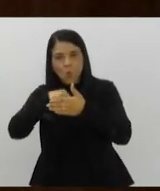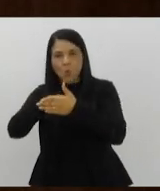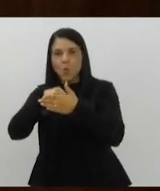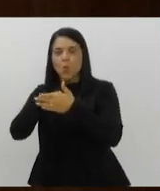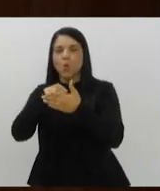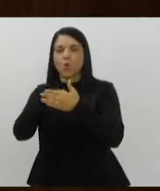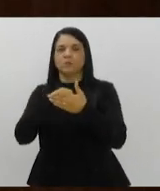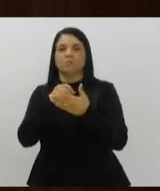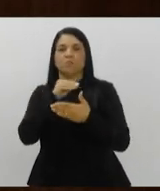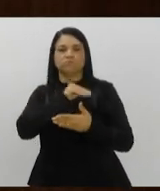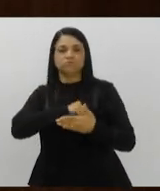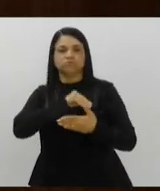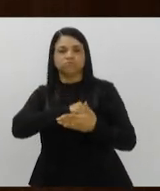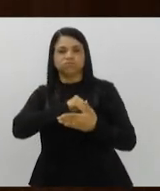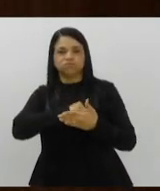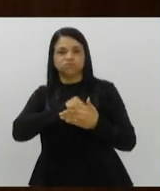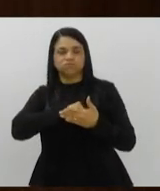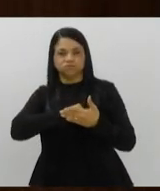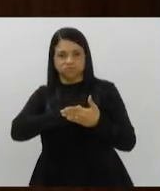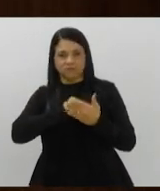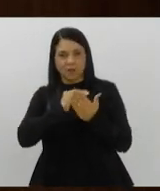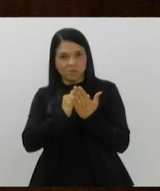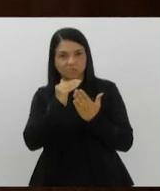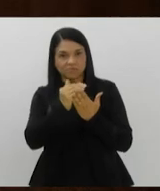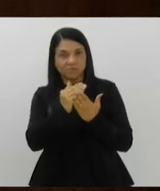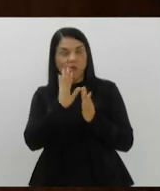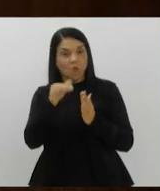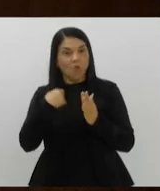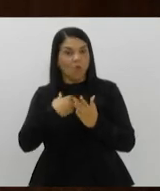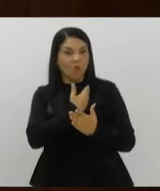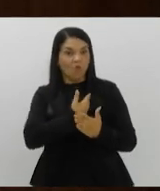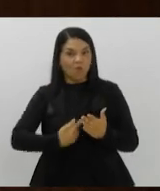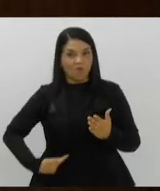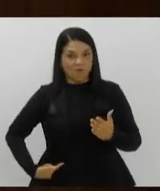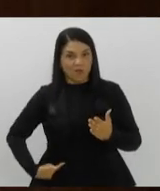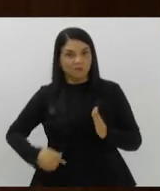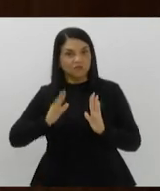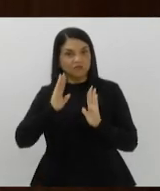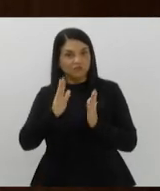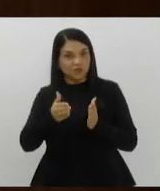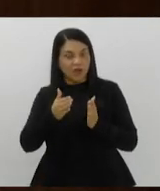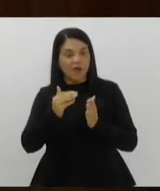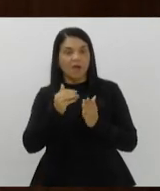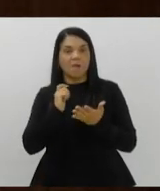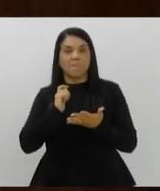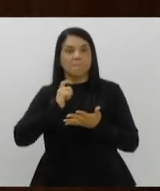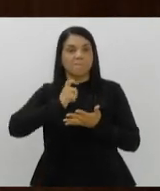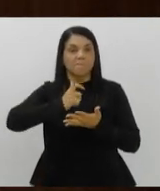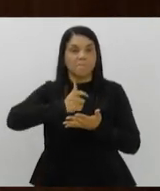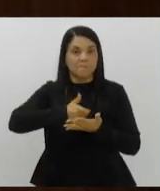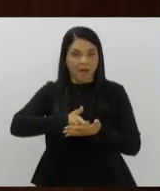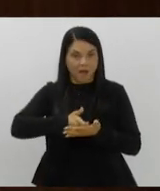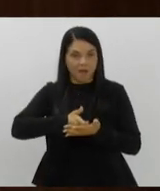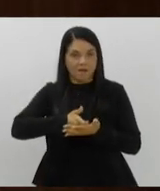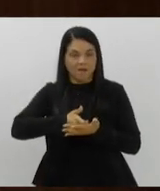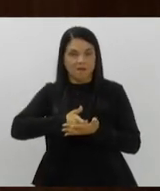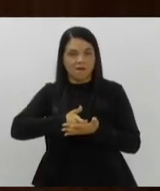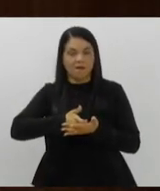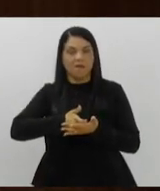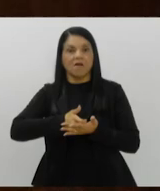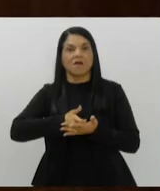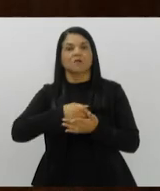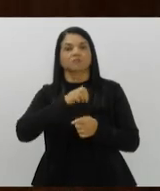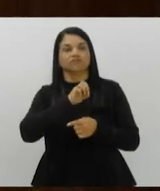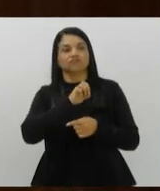esse que o governo já paga além. Então nós vamos estar fazendo valer, né, o que o governo do estado já paga,